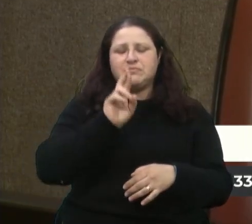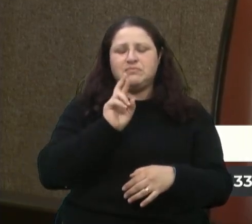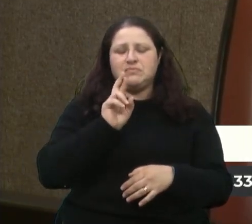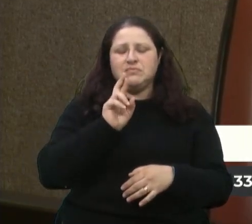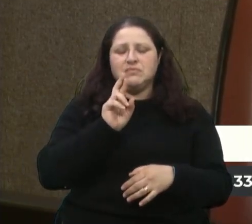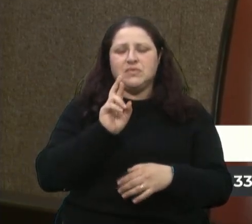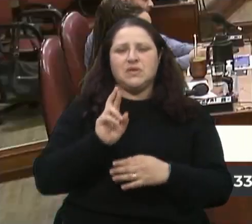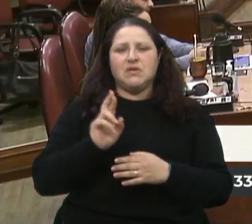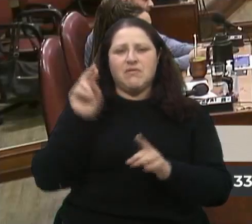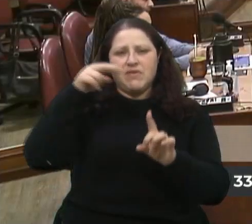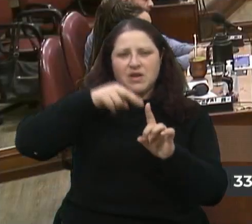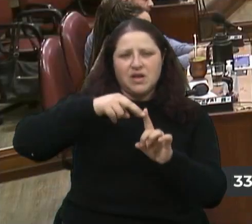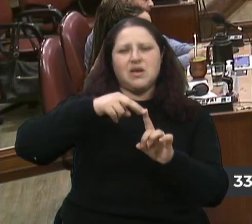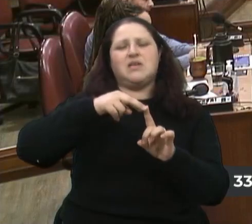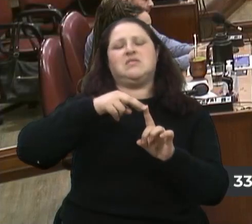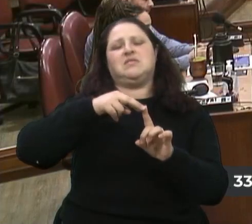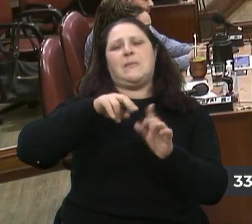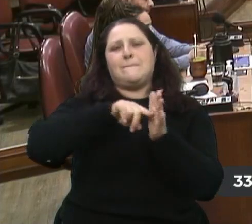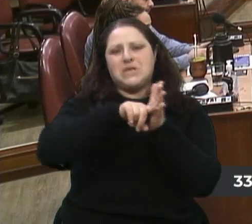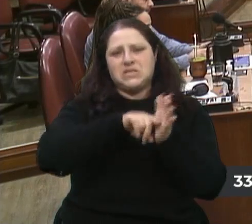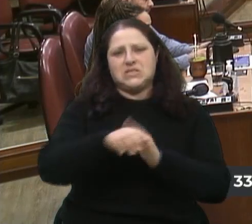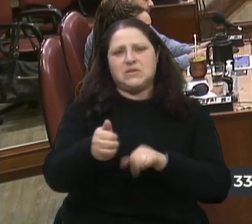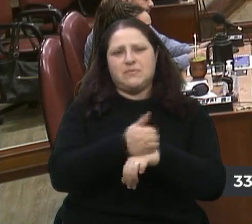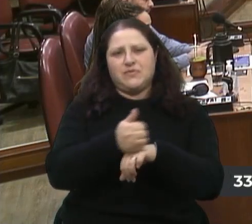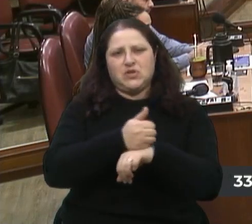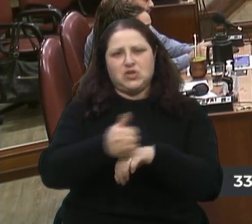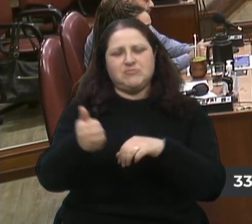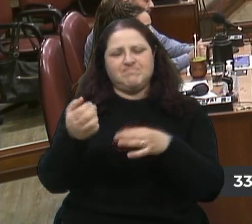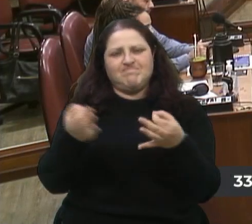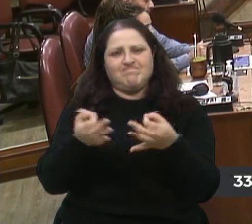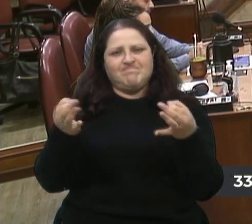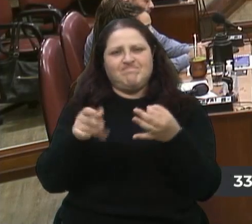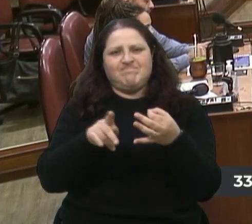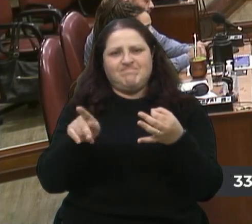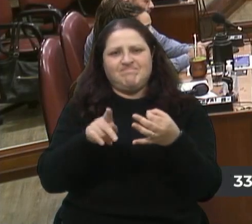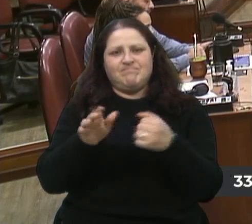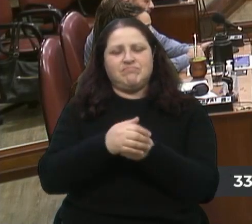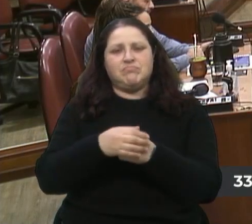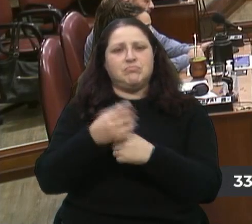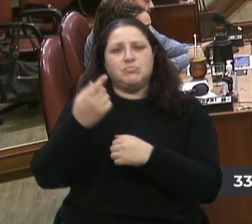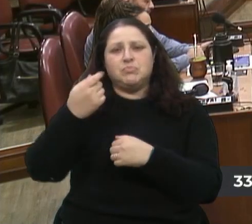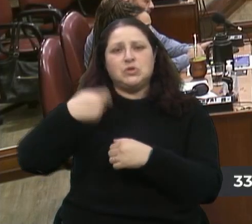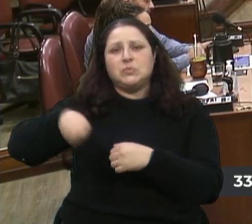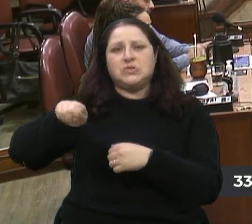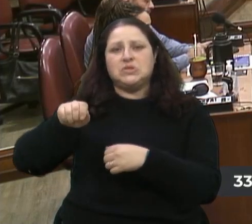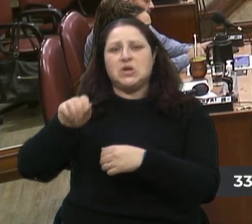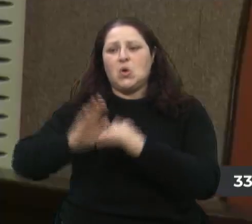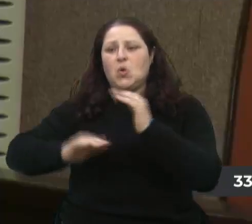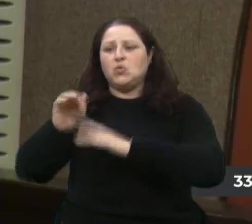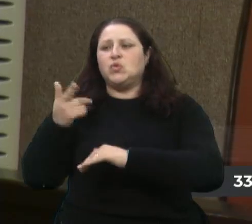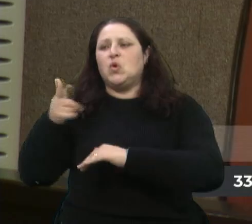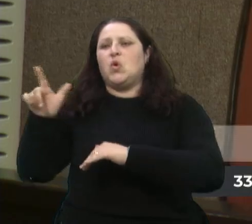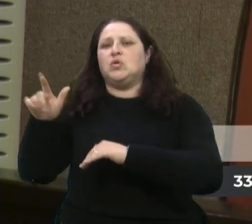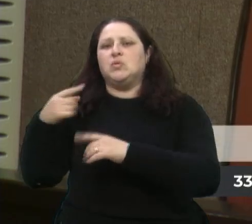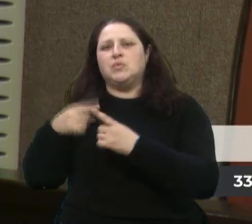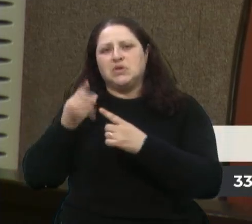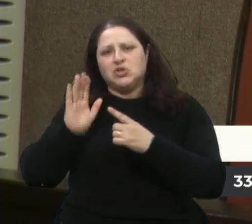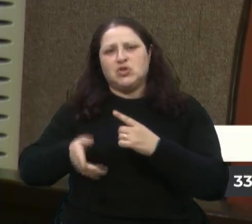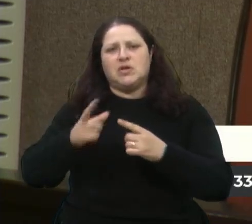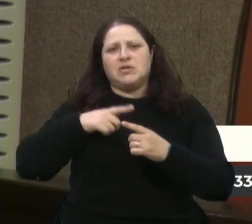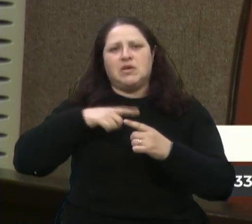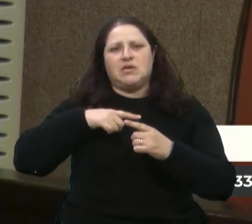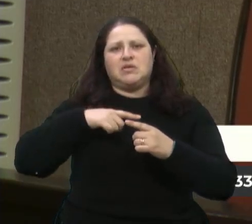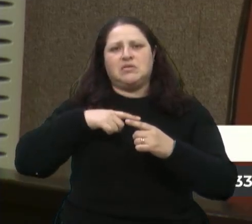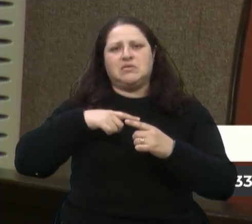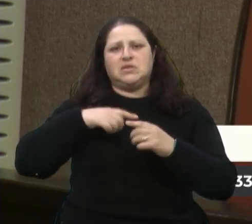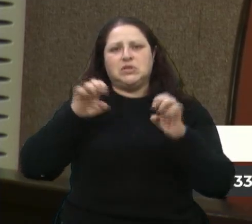professores qualificados. Para quem investir no outro elefante branco na cidade, a gente já tem a estrutura na região inteira da UX para